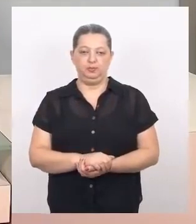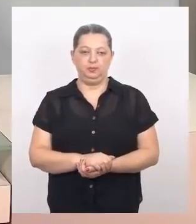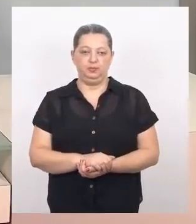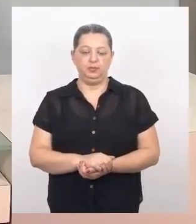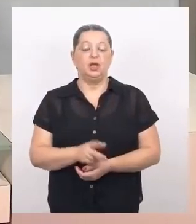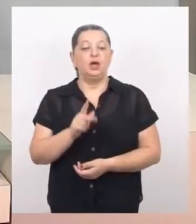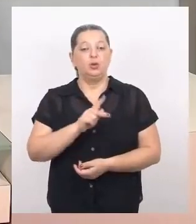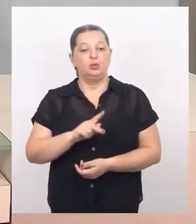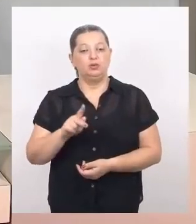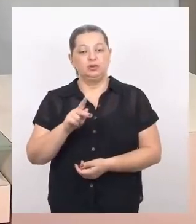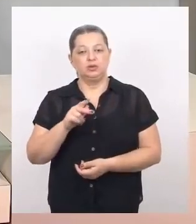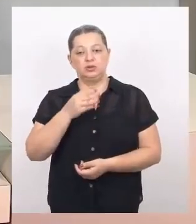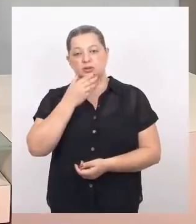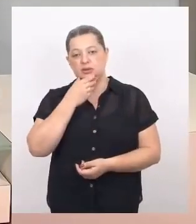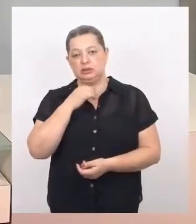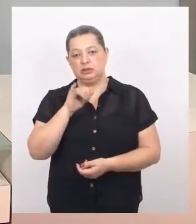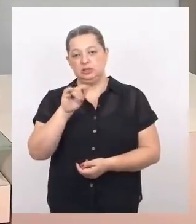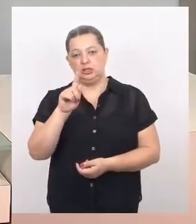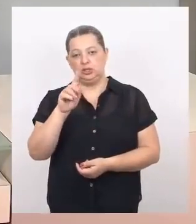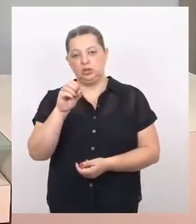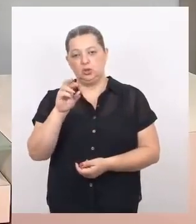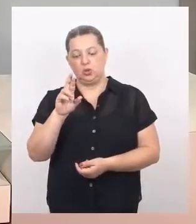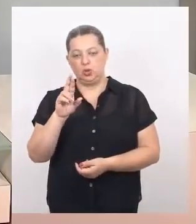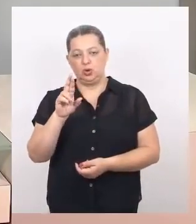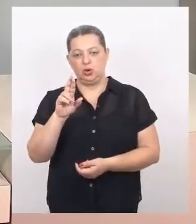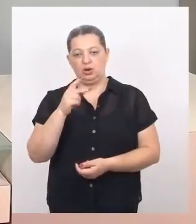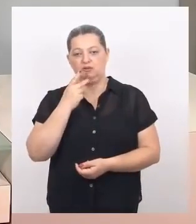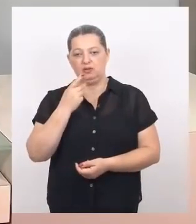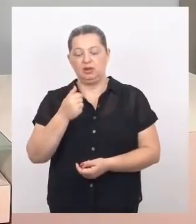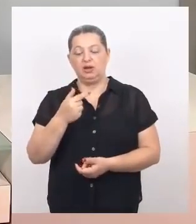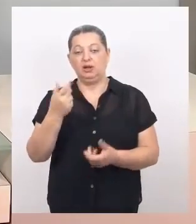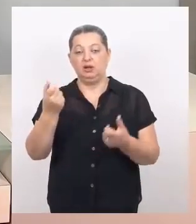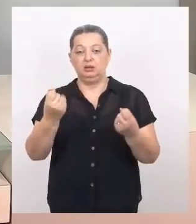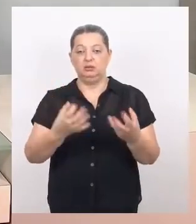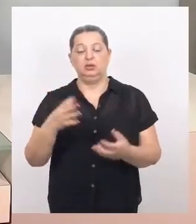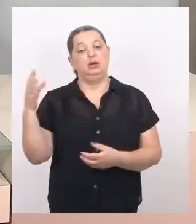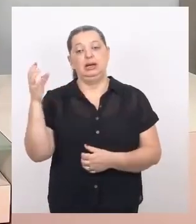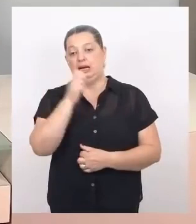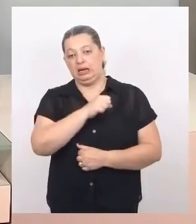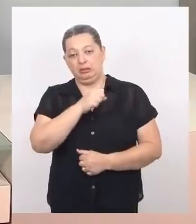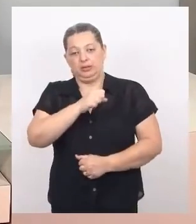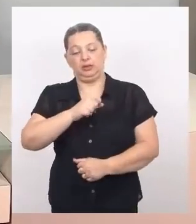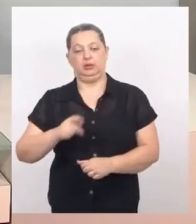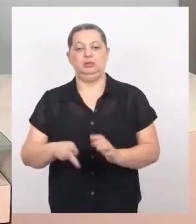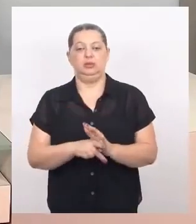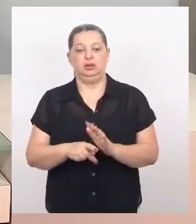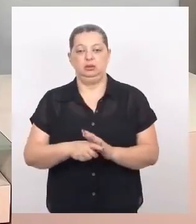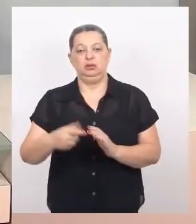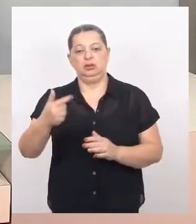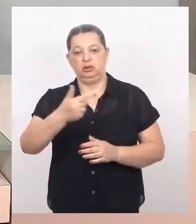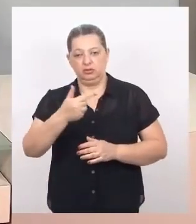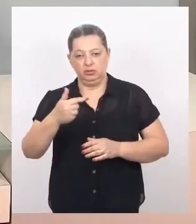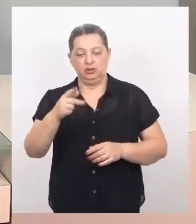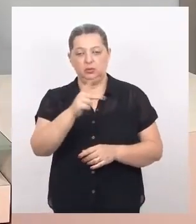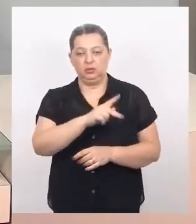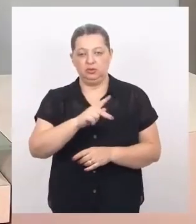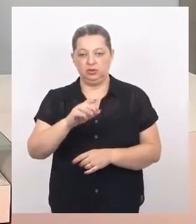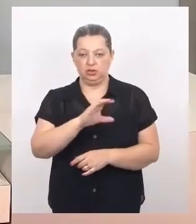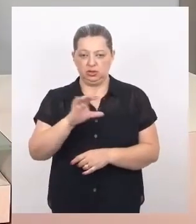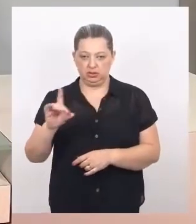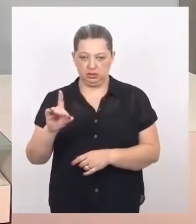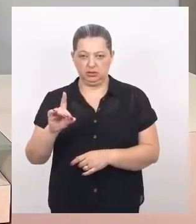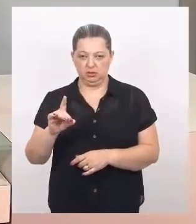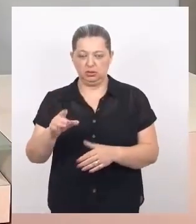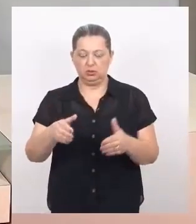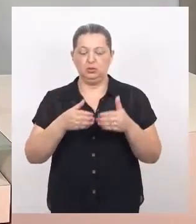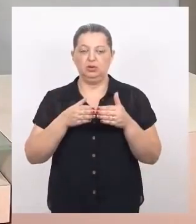Professor Igor, Cecília, está falando que eu falei muito rápido sobre a alocação dos novos vices e professores coordenadores. Repete, por